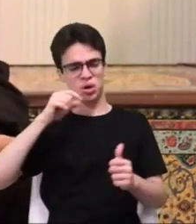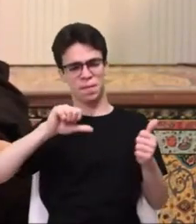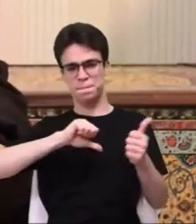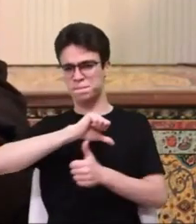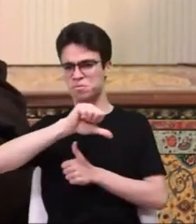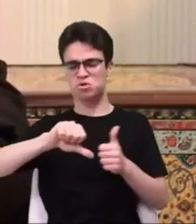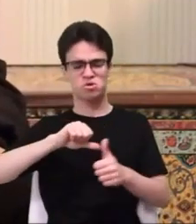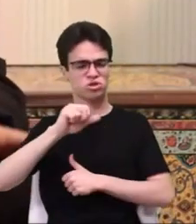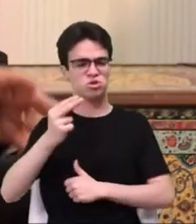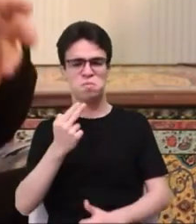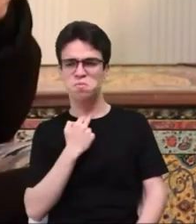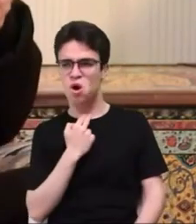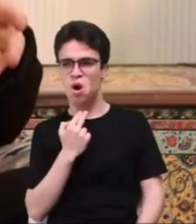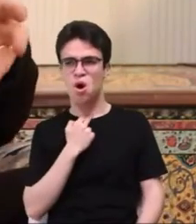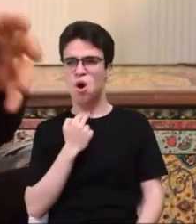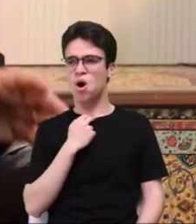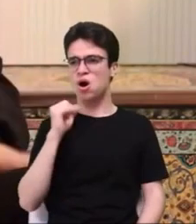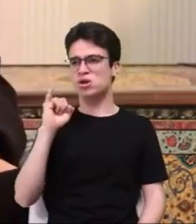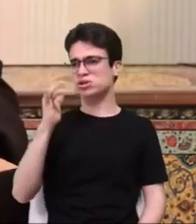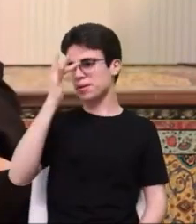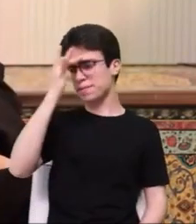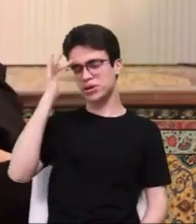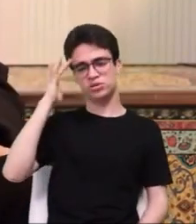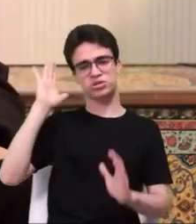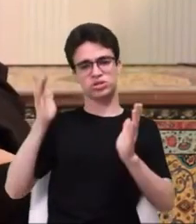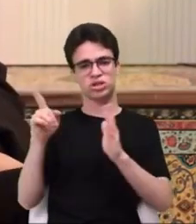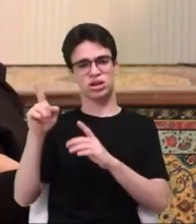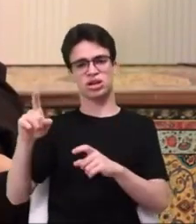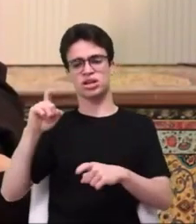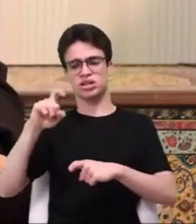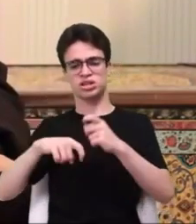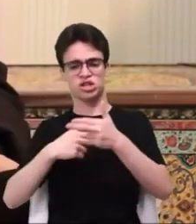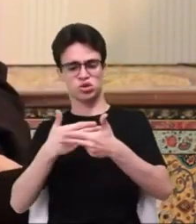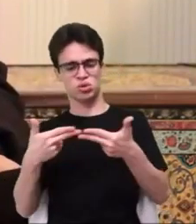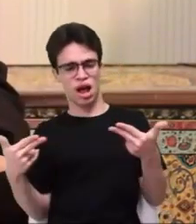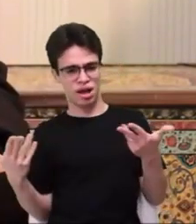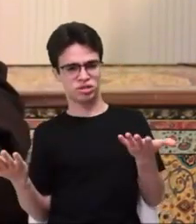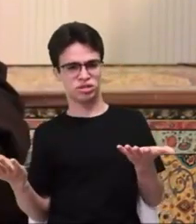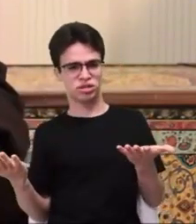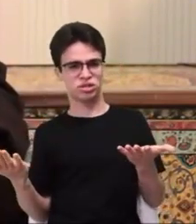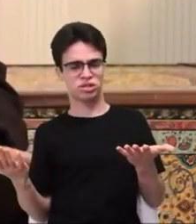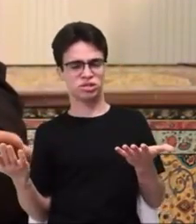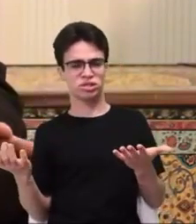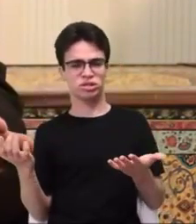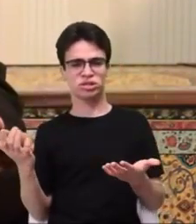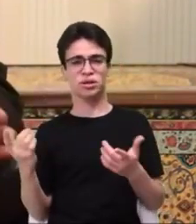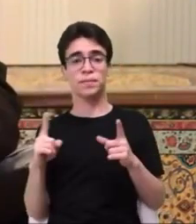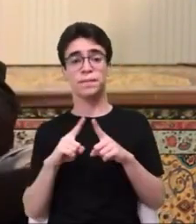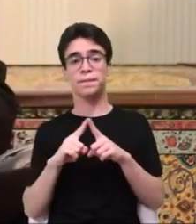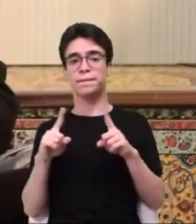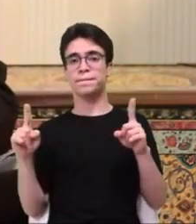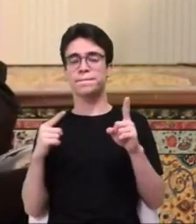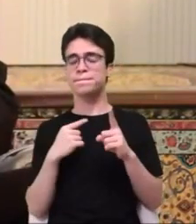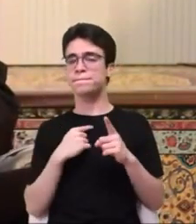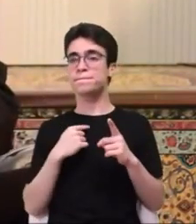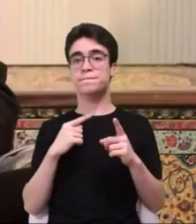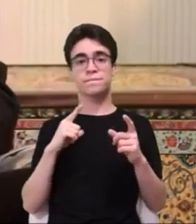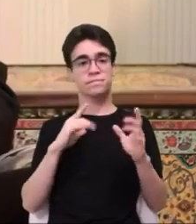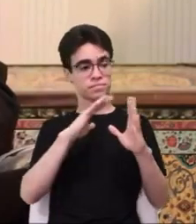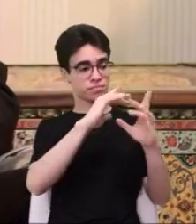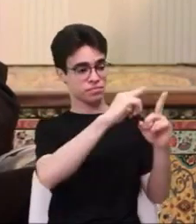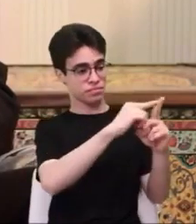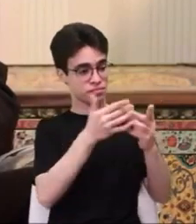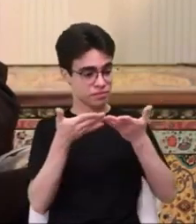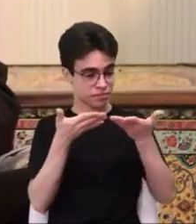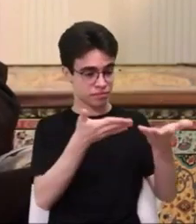mudança acontecer na vida de alguém que esteve neste local de homossexualidade. E eu tive uma igreja que me